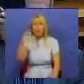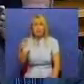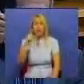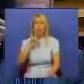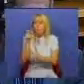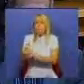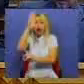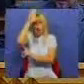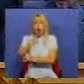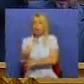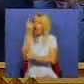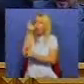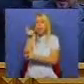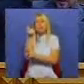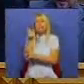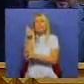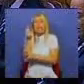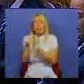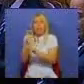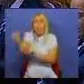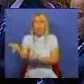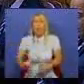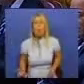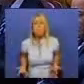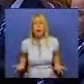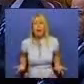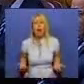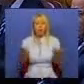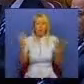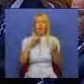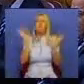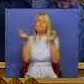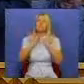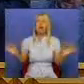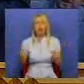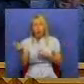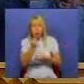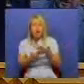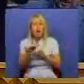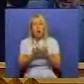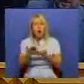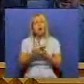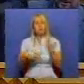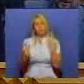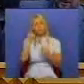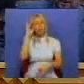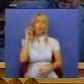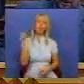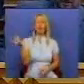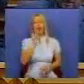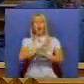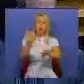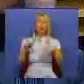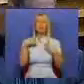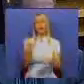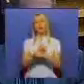cêntimo por este negócio. Grande negócio. Magnífico negócio. É a ideologia, Sr. Primeiro-Ministro. É não aceitar o serviço